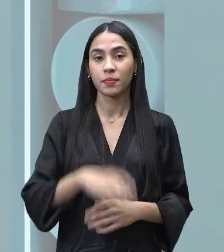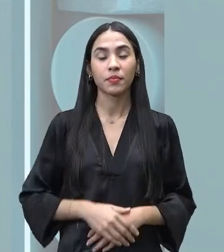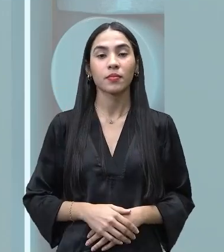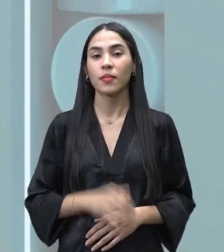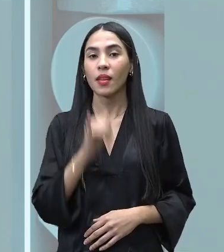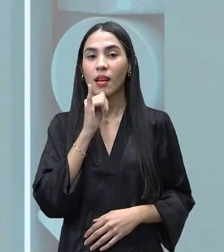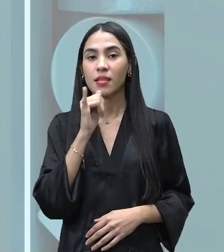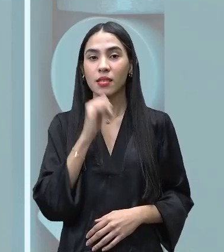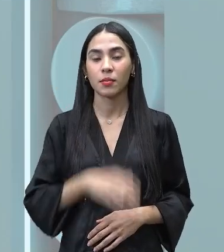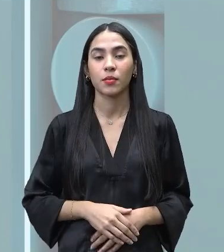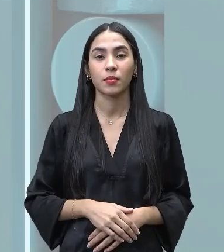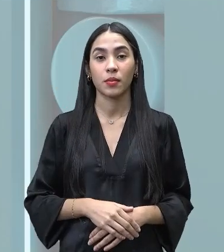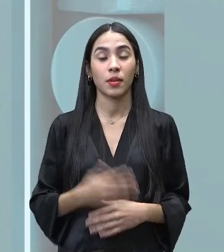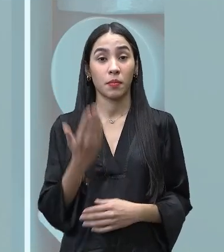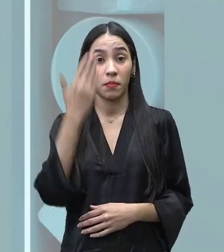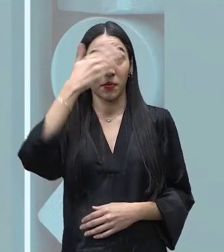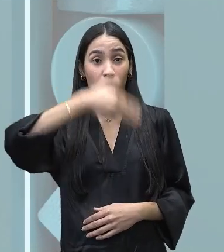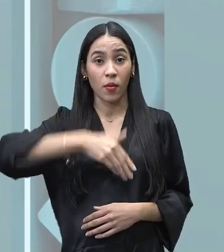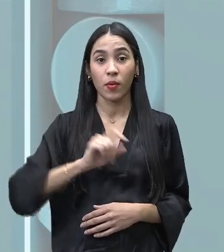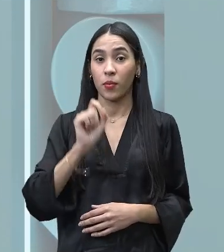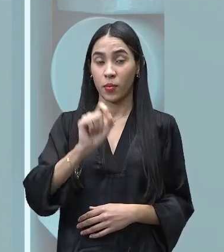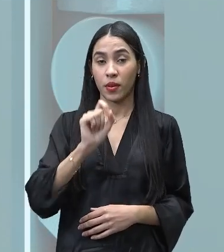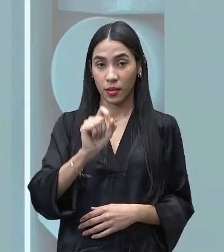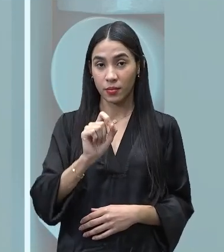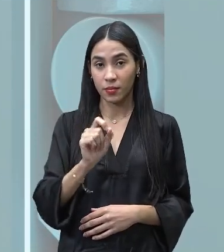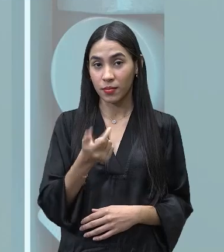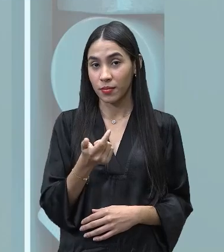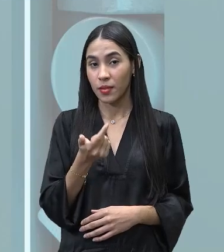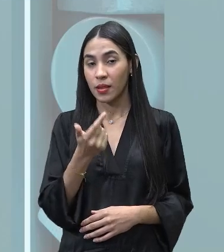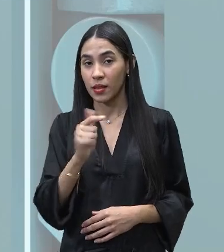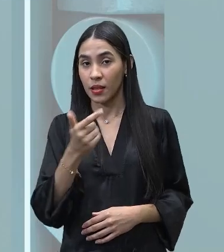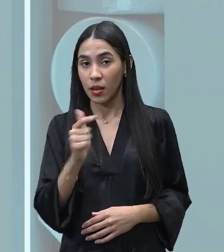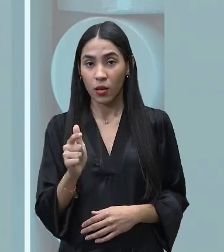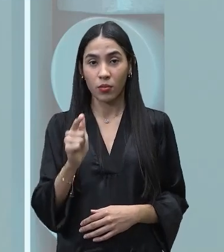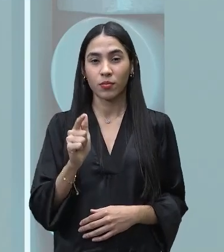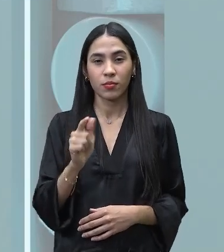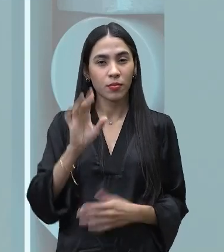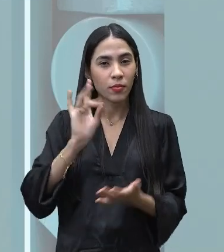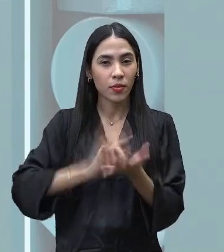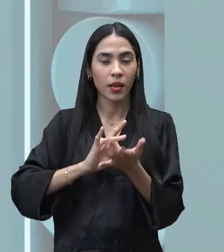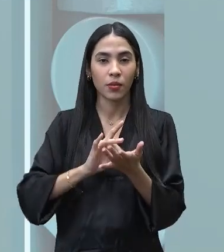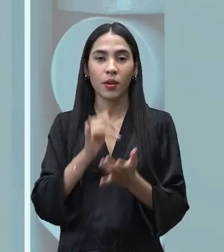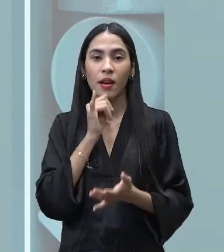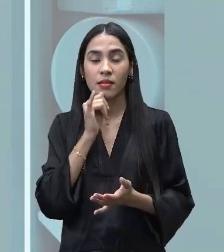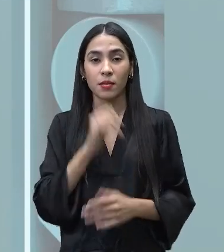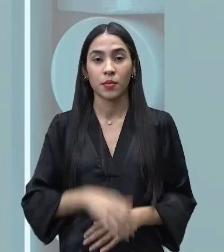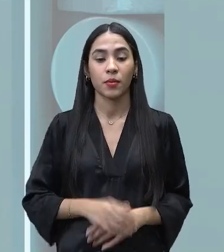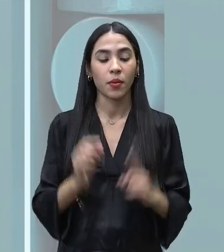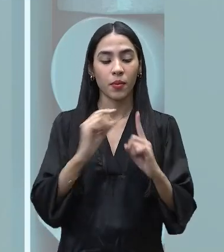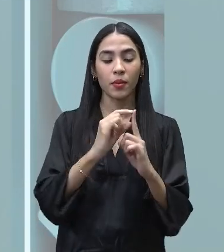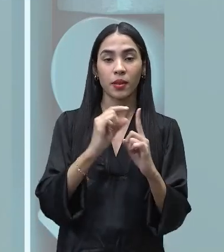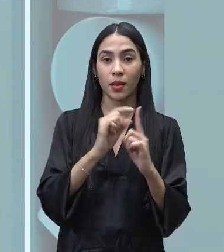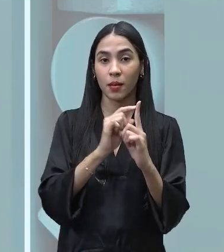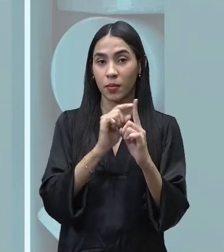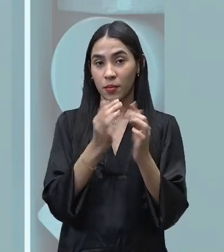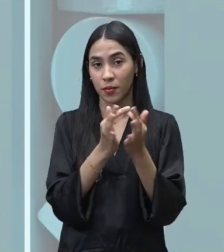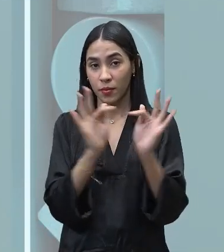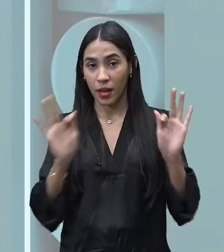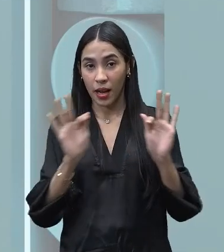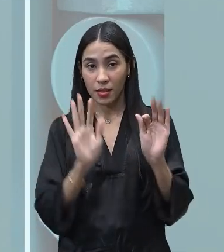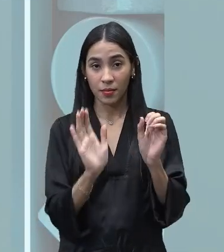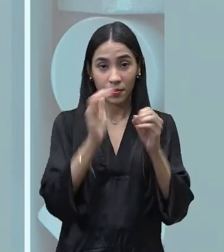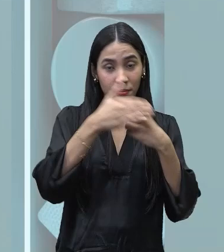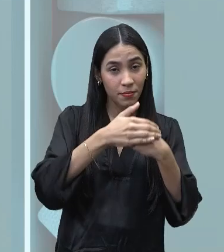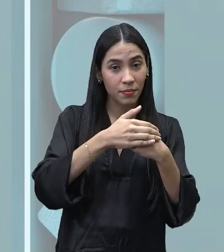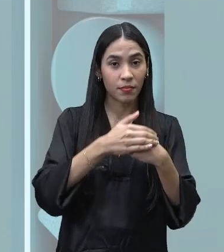de evidenciar que não estava ali aquele termo que é omitido,